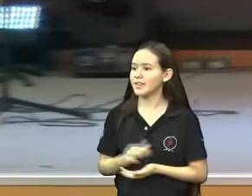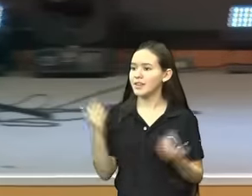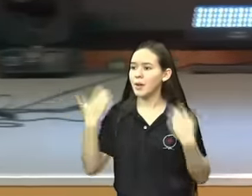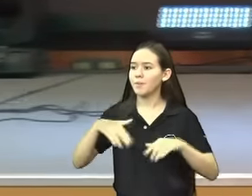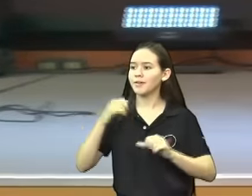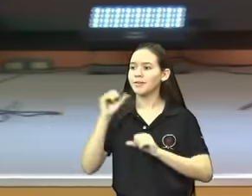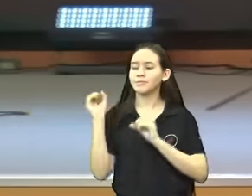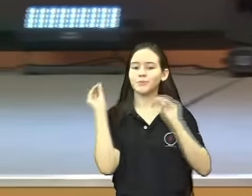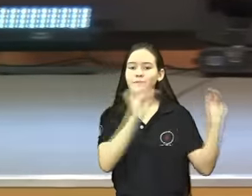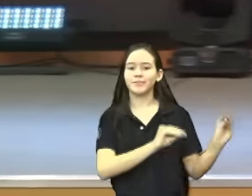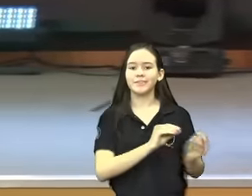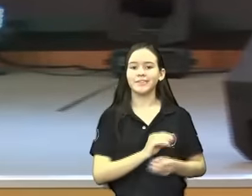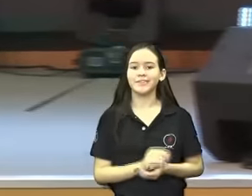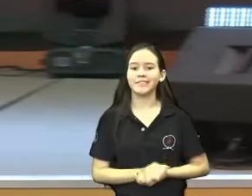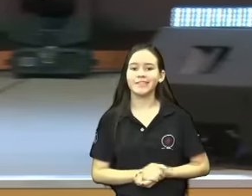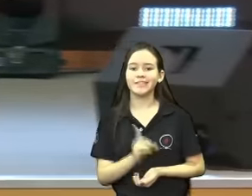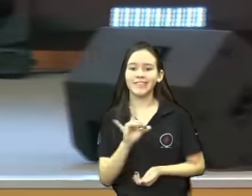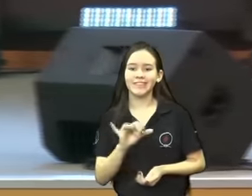prova foi transferida